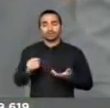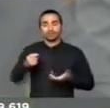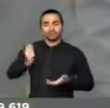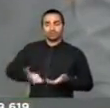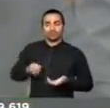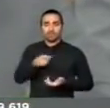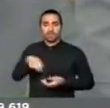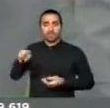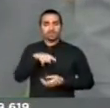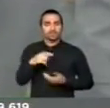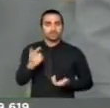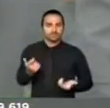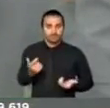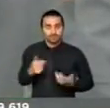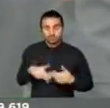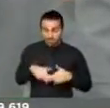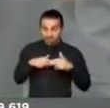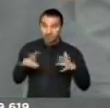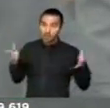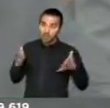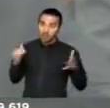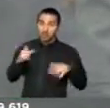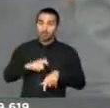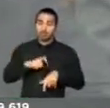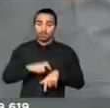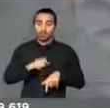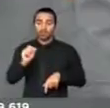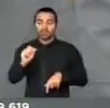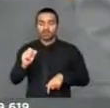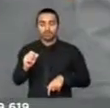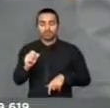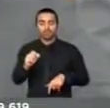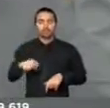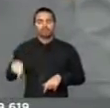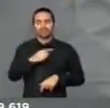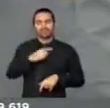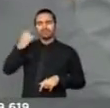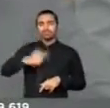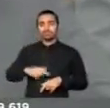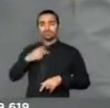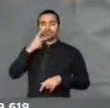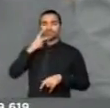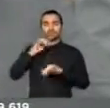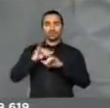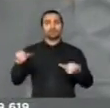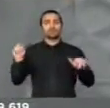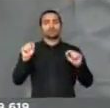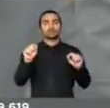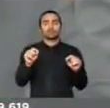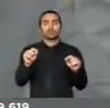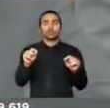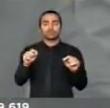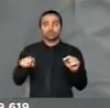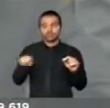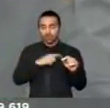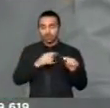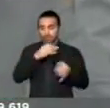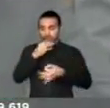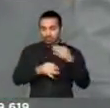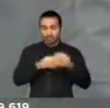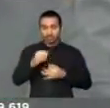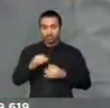talvez seja esse momento, uma hora de reafirmarmos de novo o nosso posicionamento